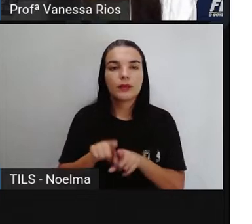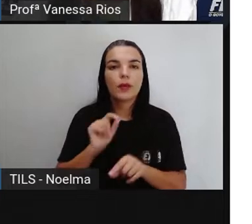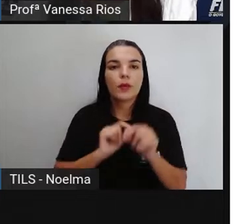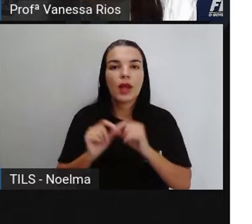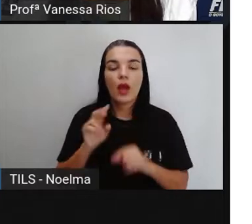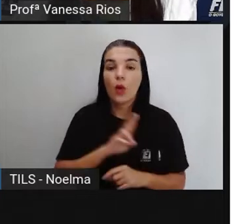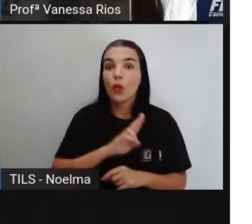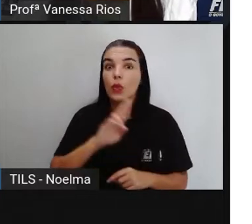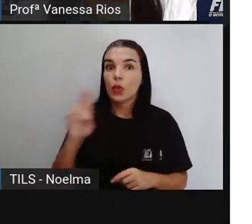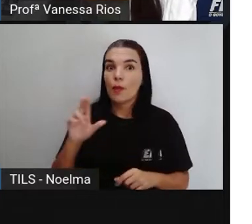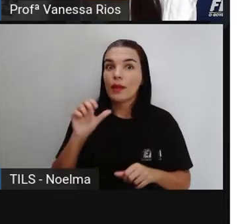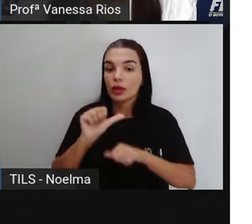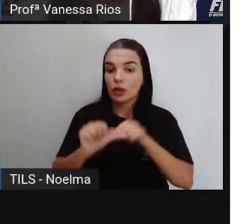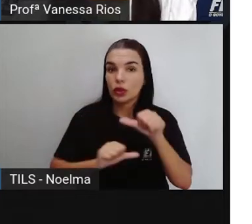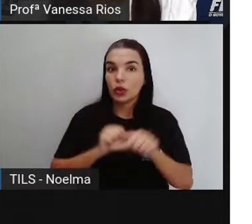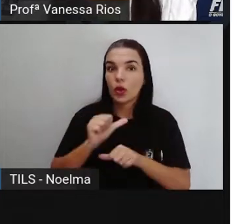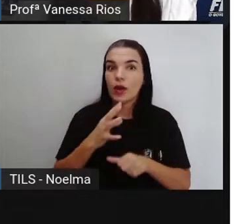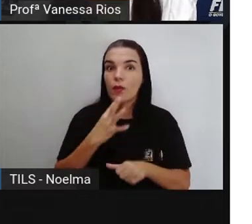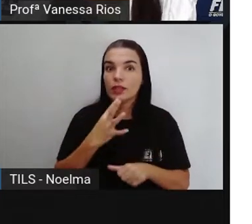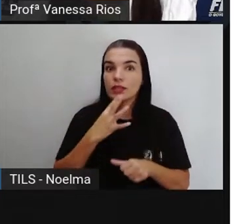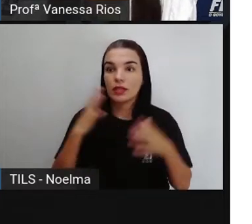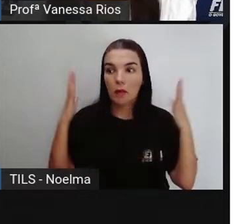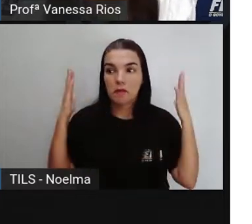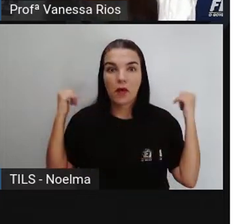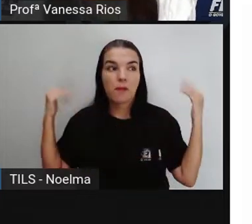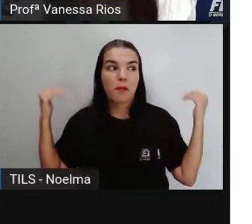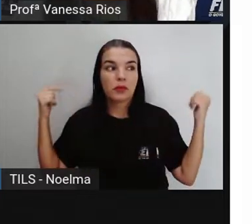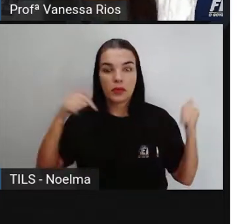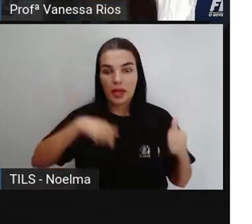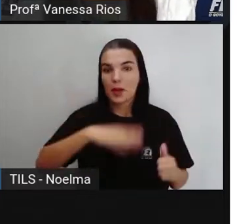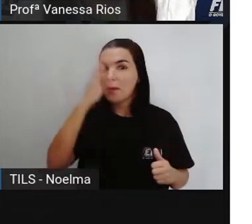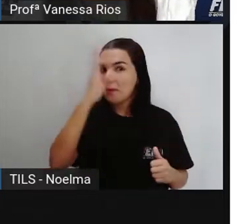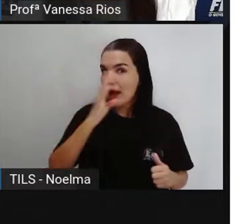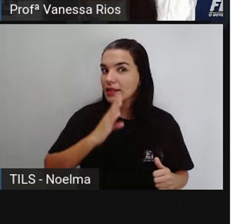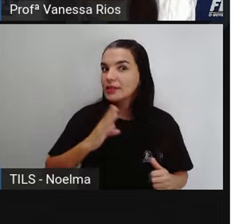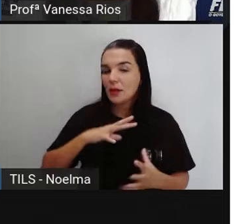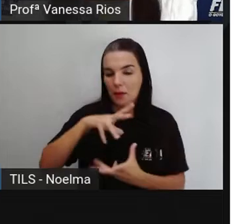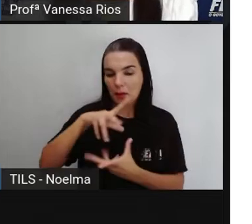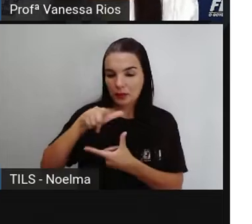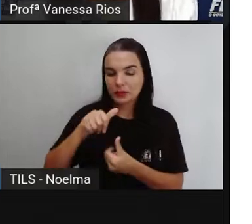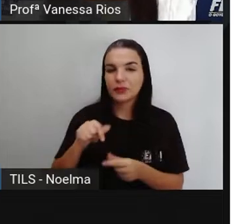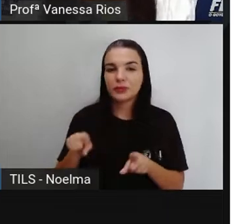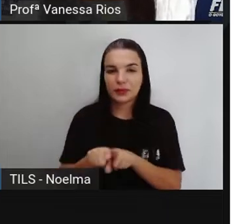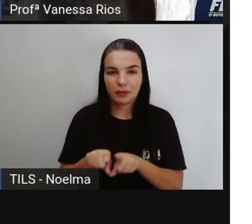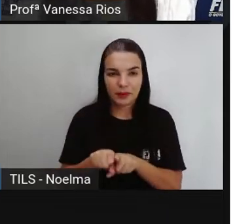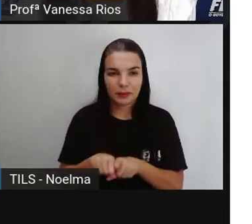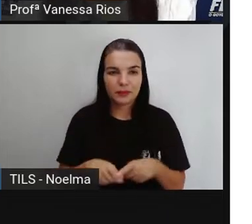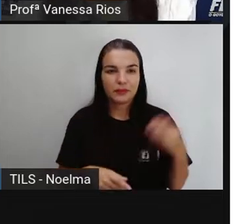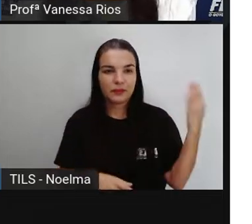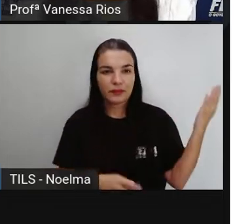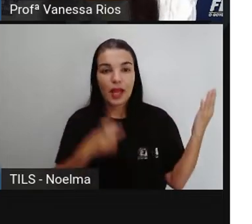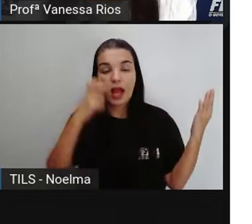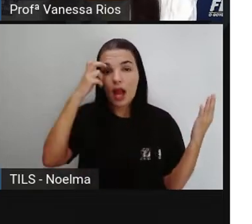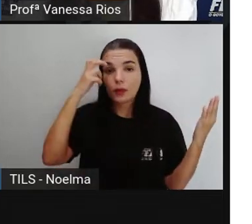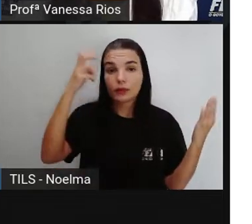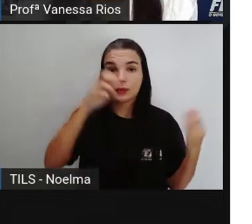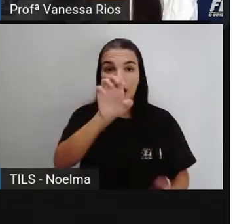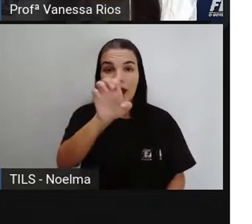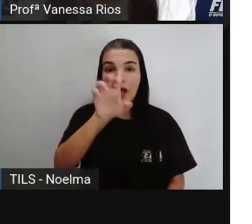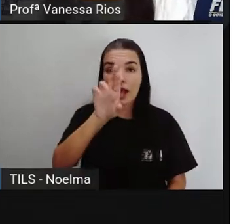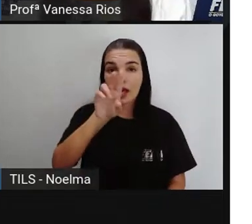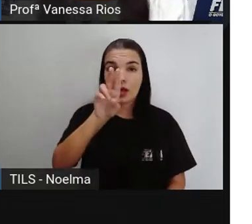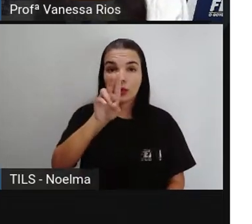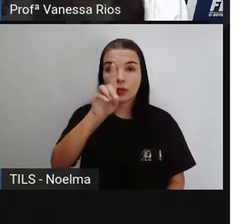tornam conhecidos não só na Bahia, no Brasil, mas também no mundo inteiro. E aí a Pro vai começar falando sobre a